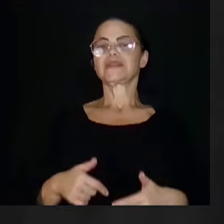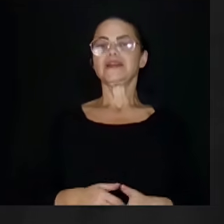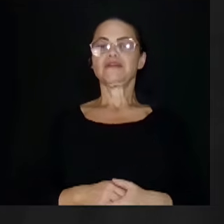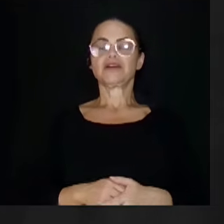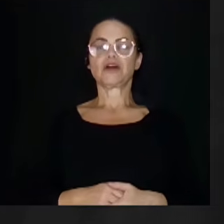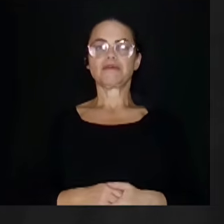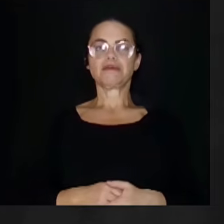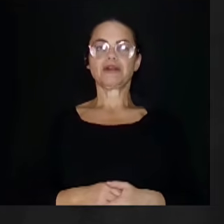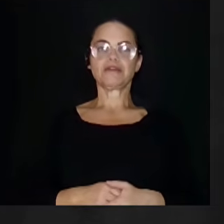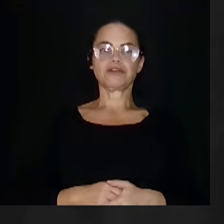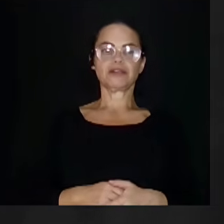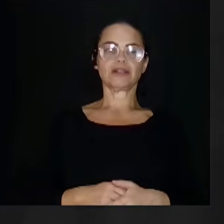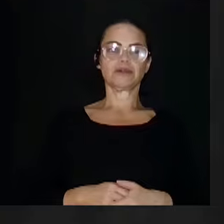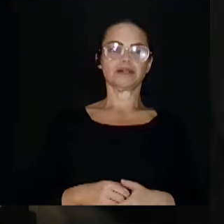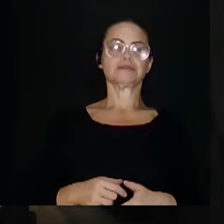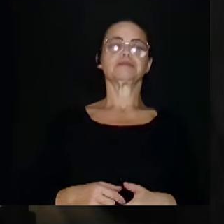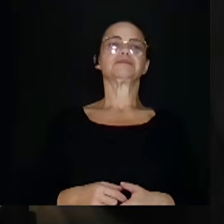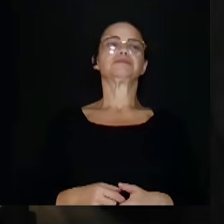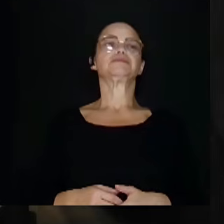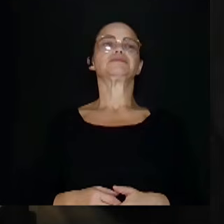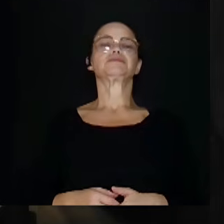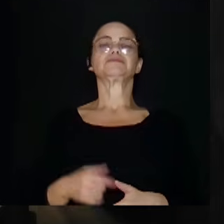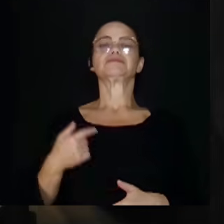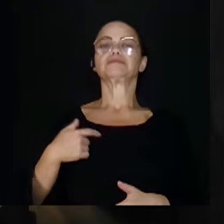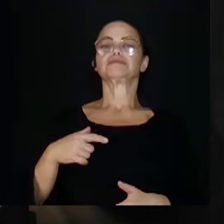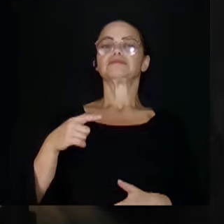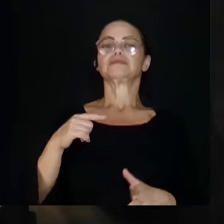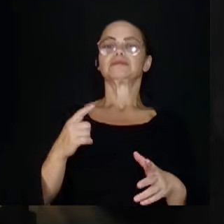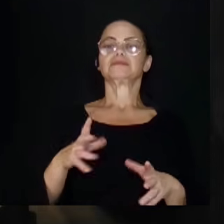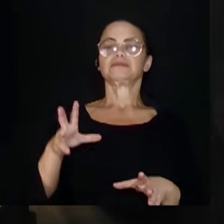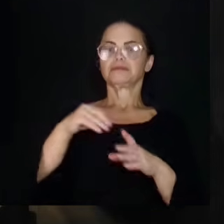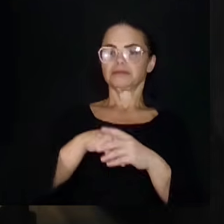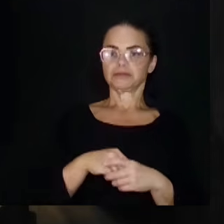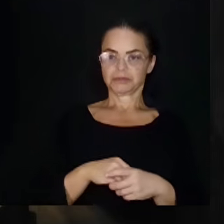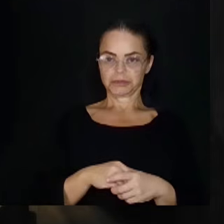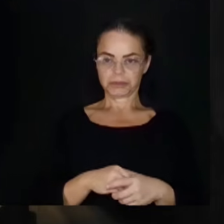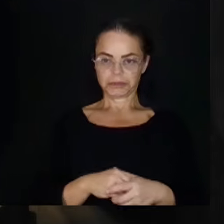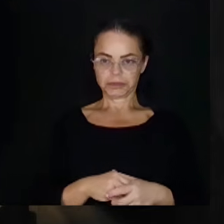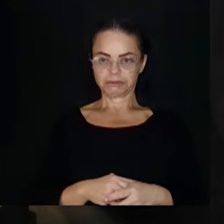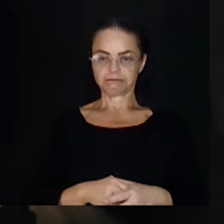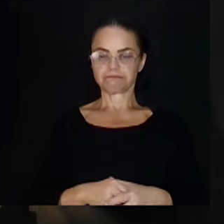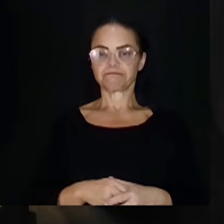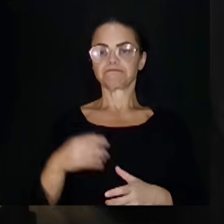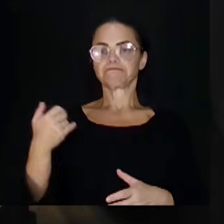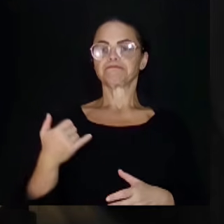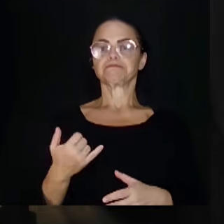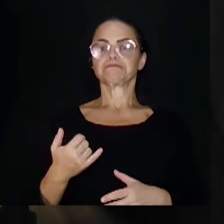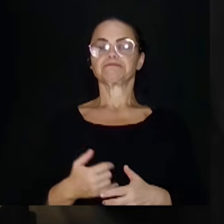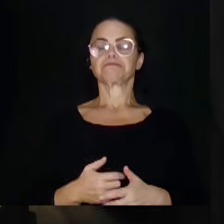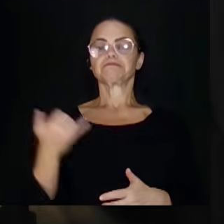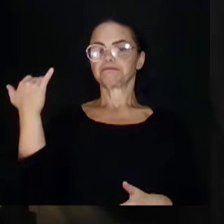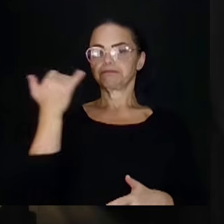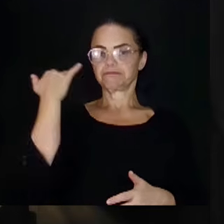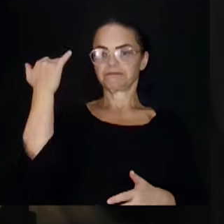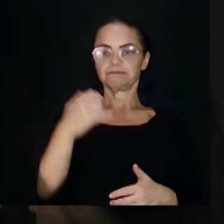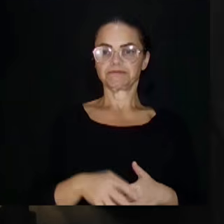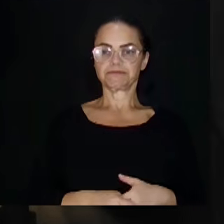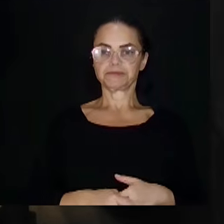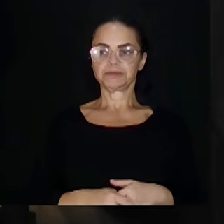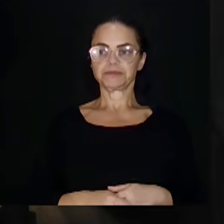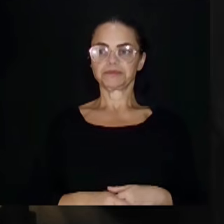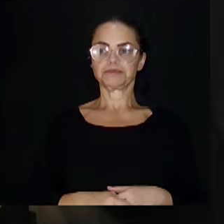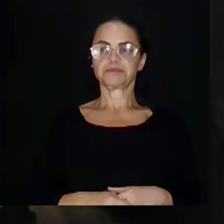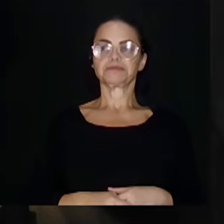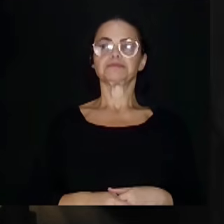de luta. Você traz um elemento aí que eu acho que é muito importante a gente sempre